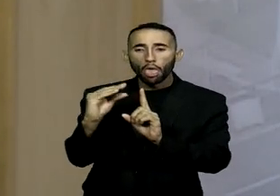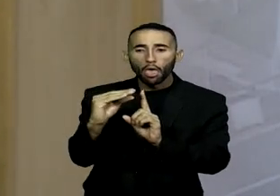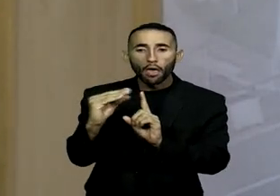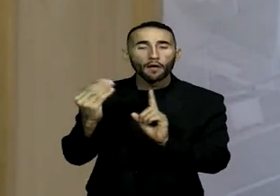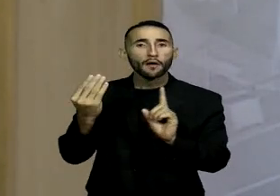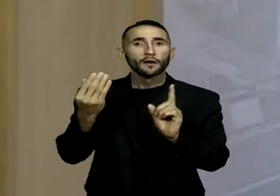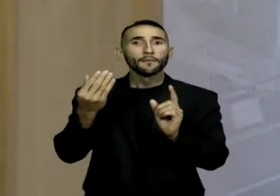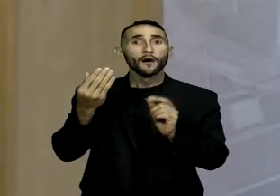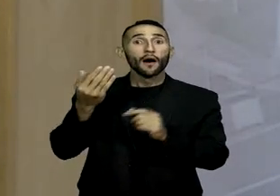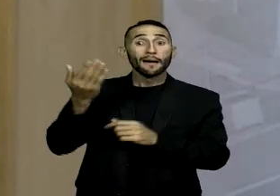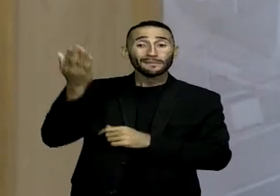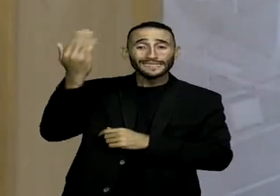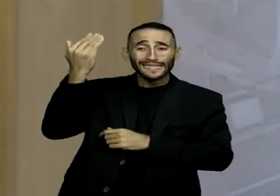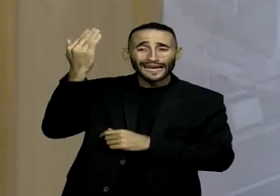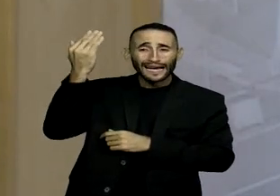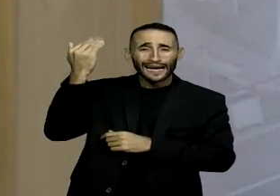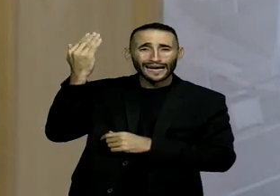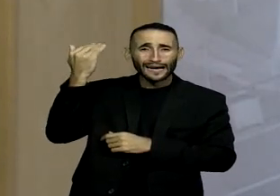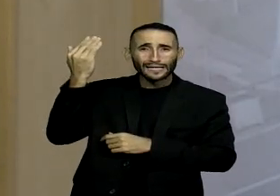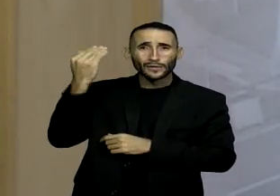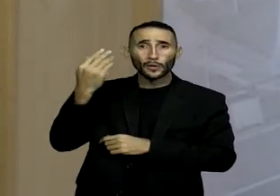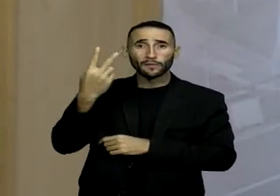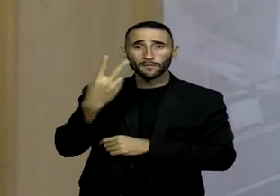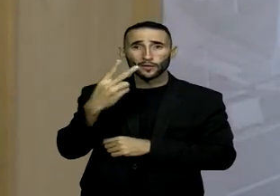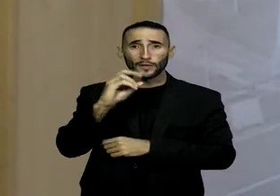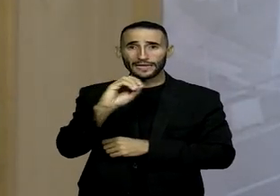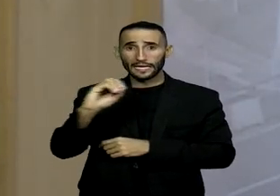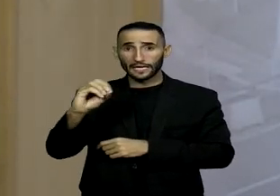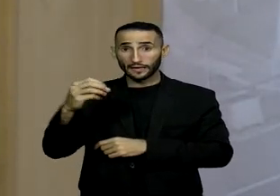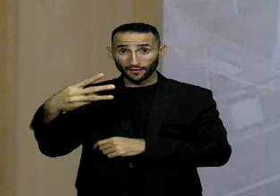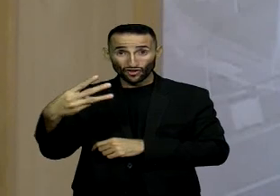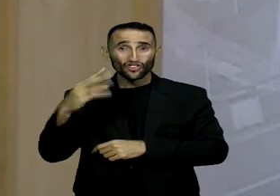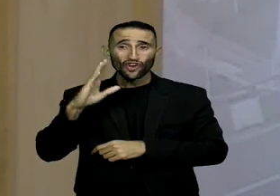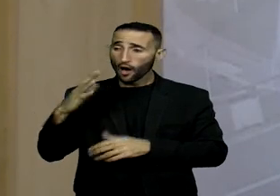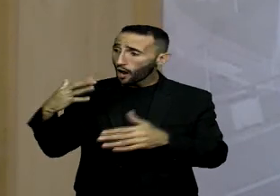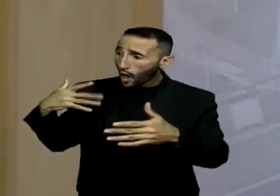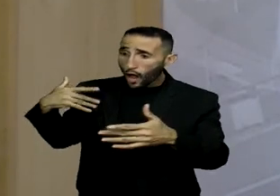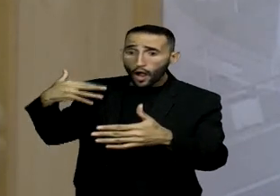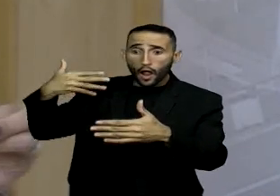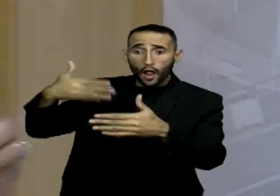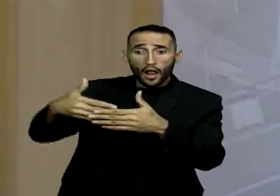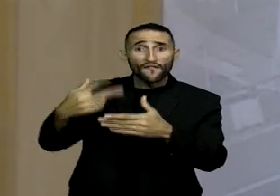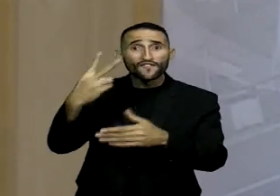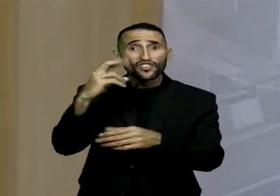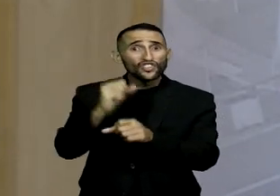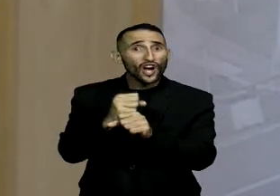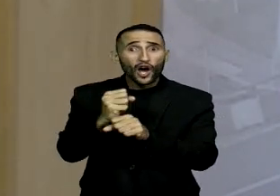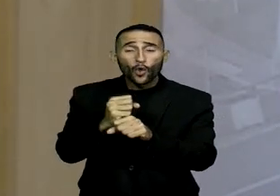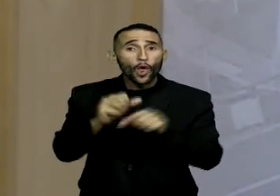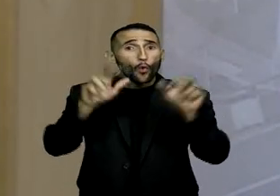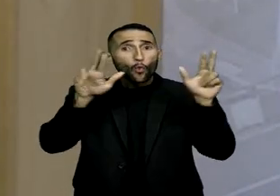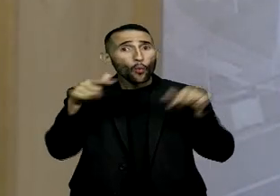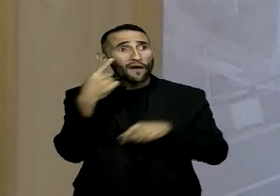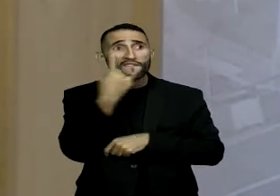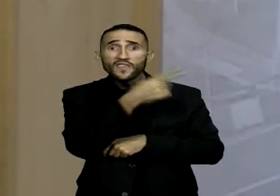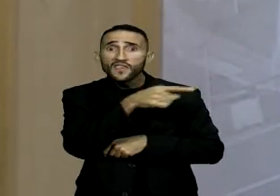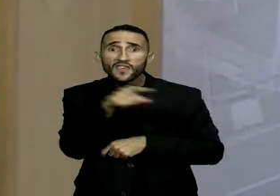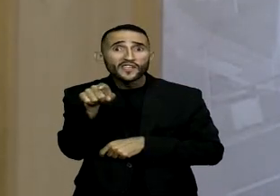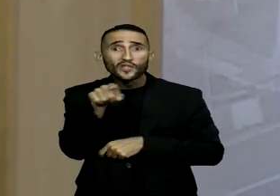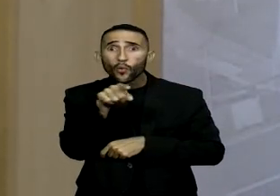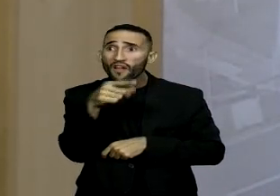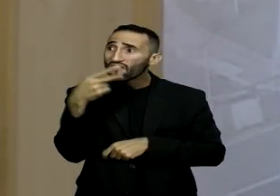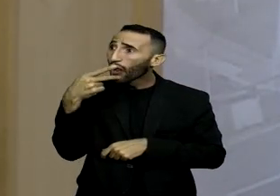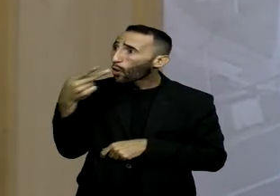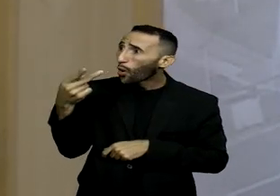em 2003, faz mais de 20 anos. E isso foi o maior absurdo que eu já ouvi até hoje.